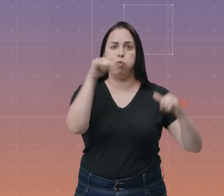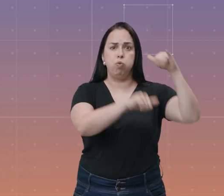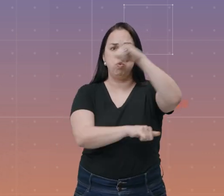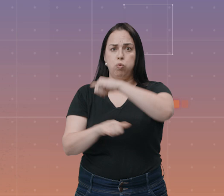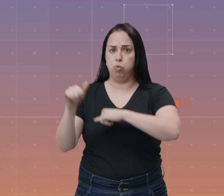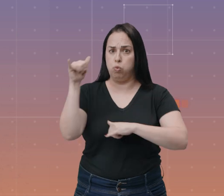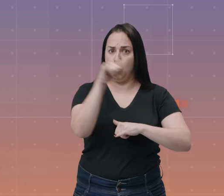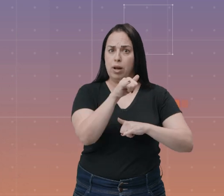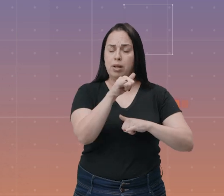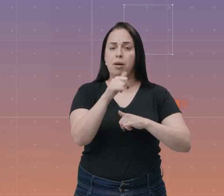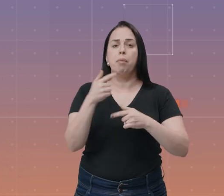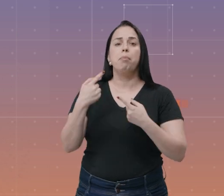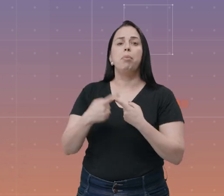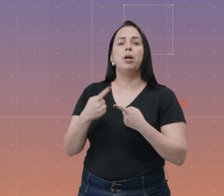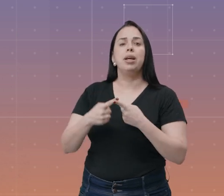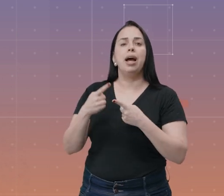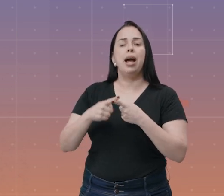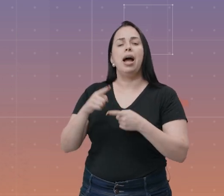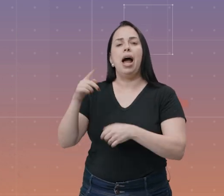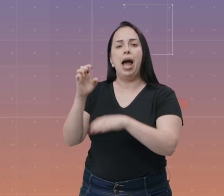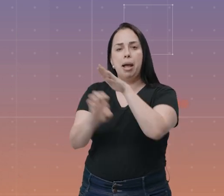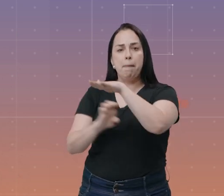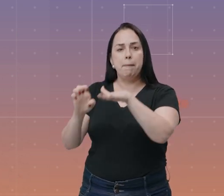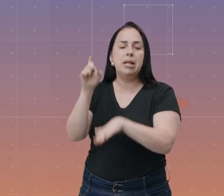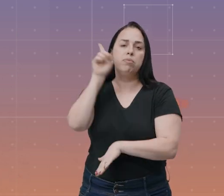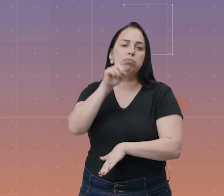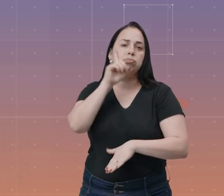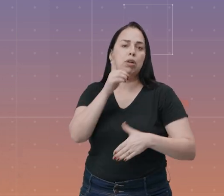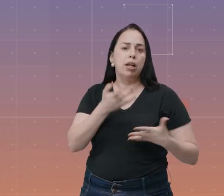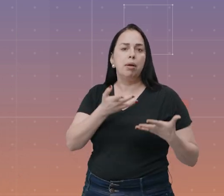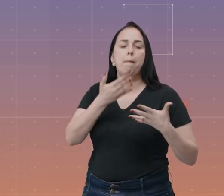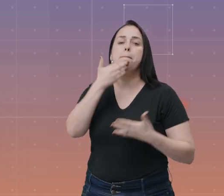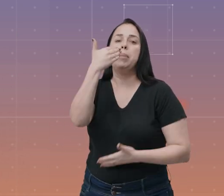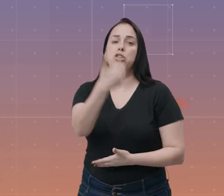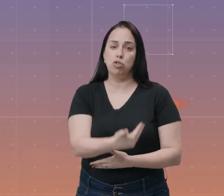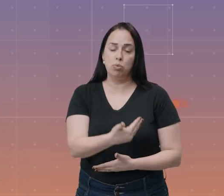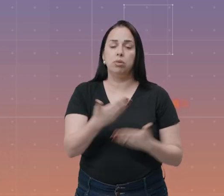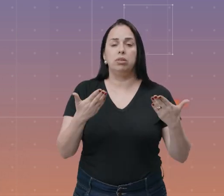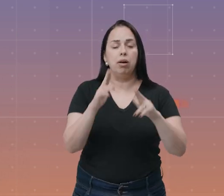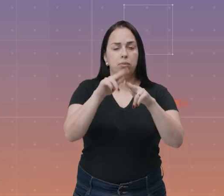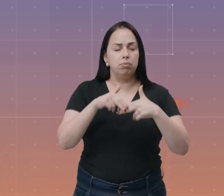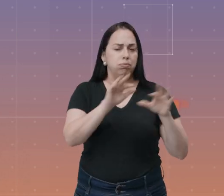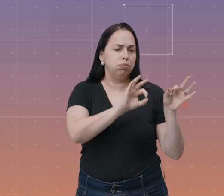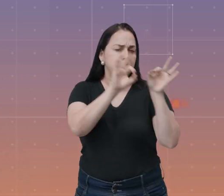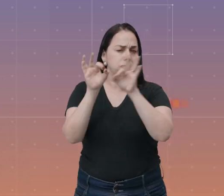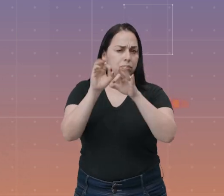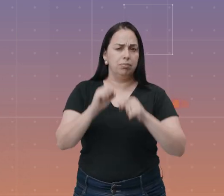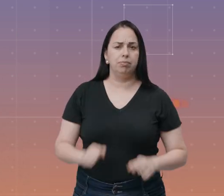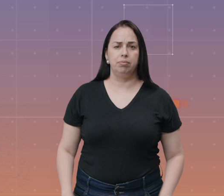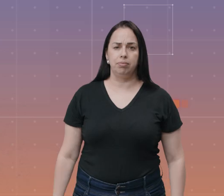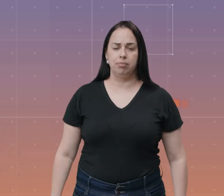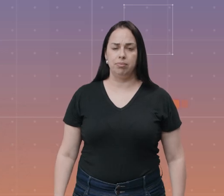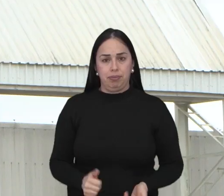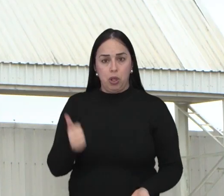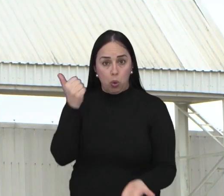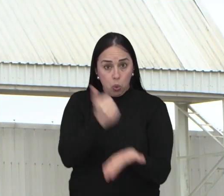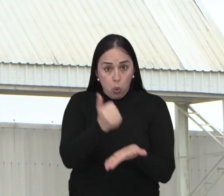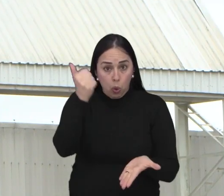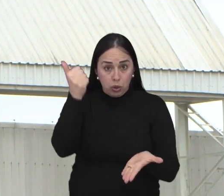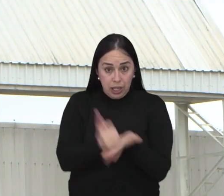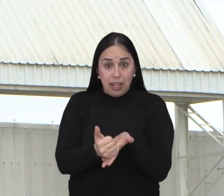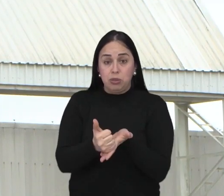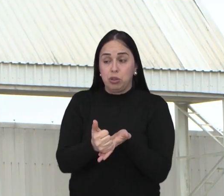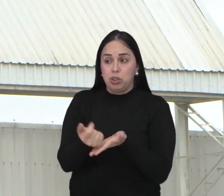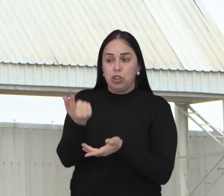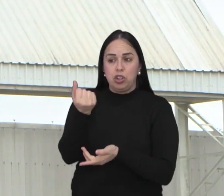32 jatos comerciais encomendados pela companhia American Airlines. Confira detalhes na reportagem. Um